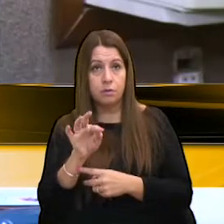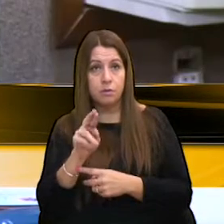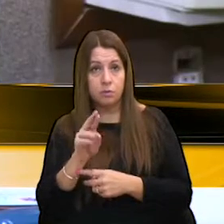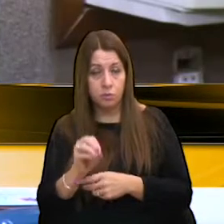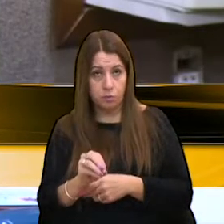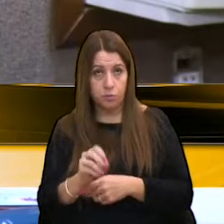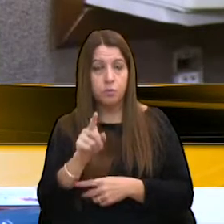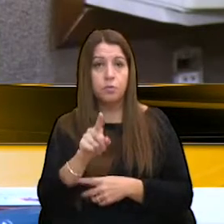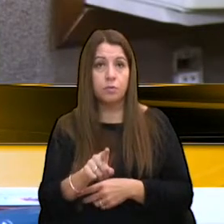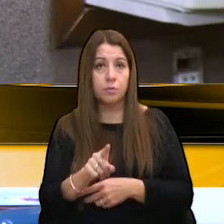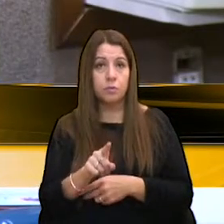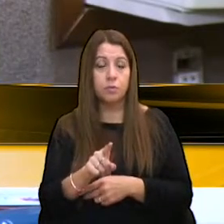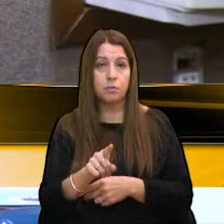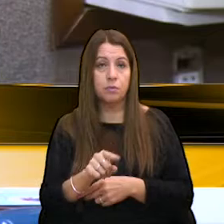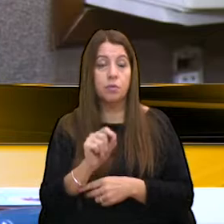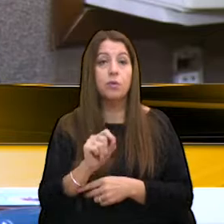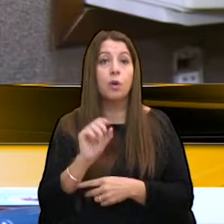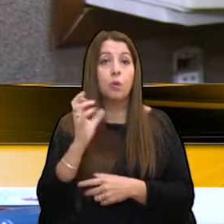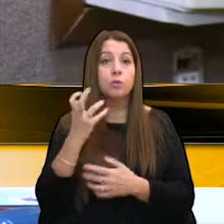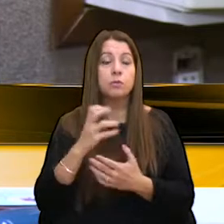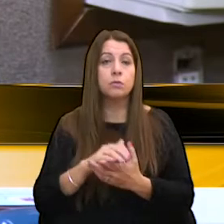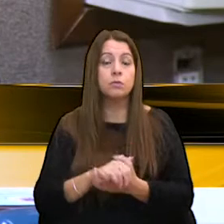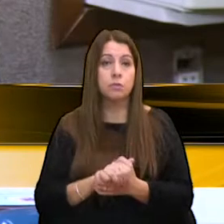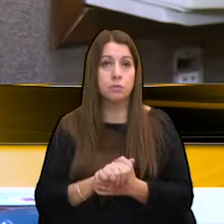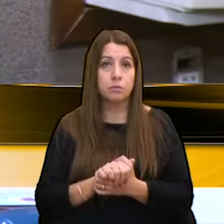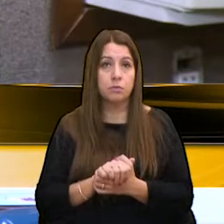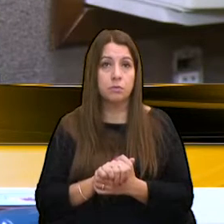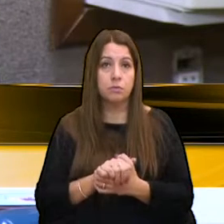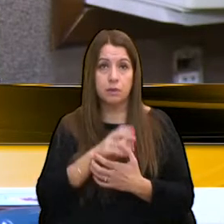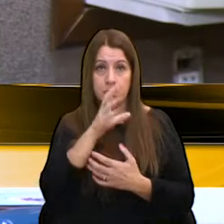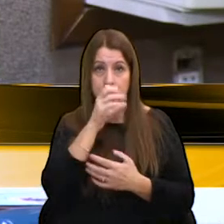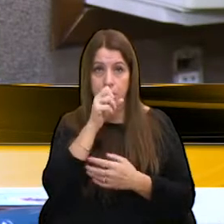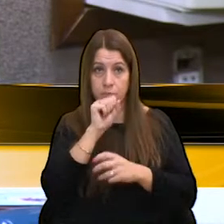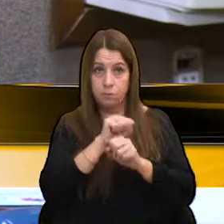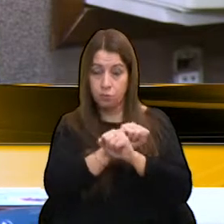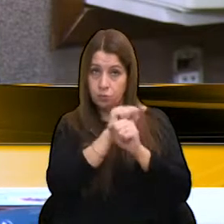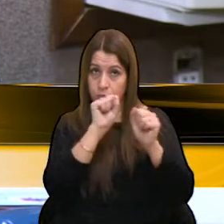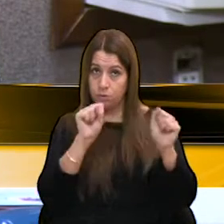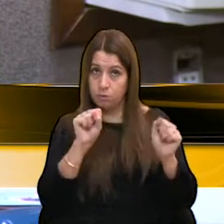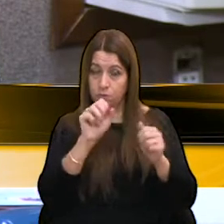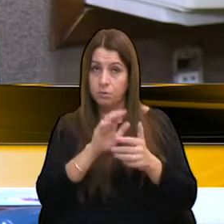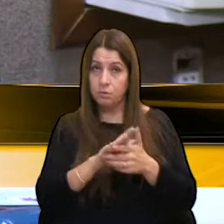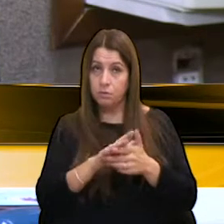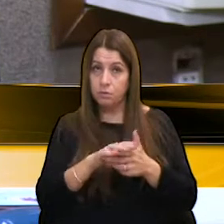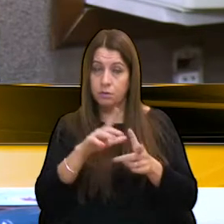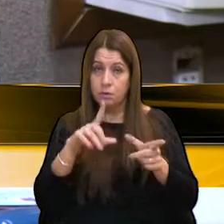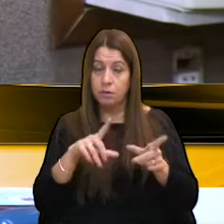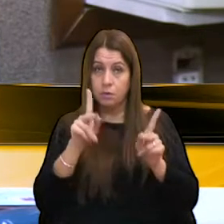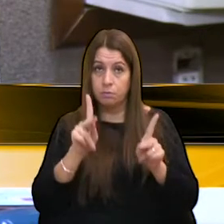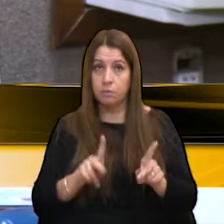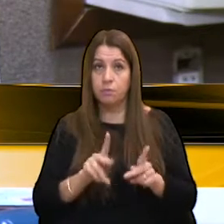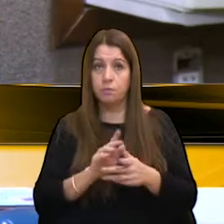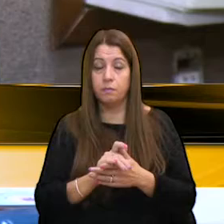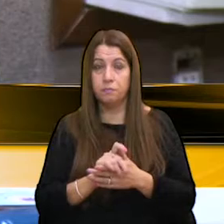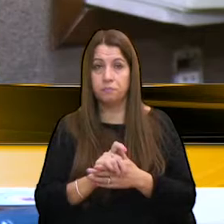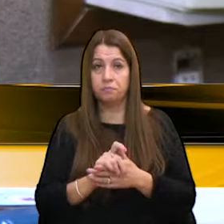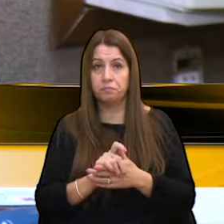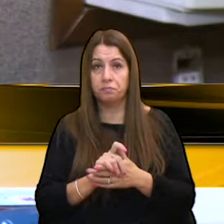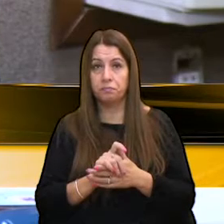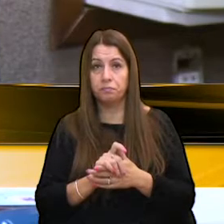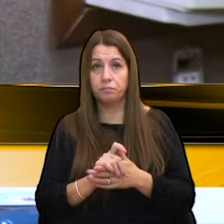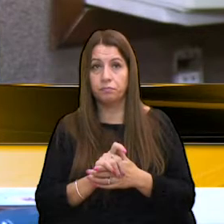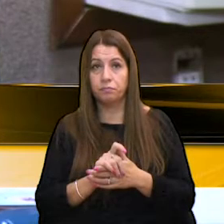função de ela ocorrer no sábado de manhã, onde que as pessoas